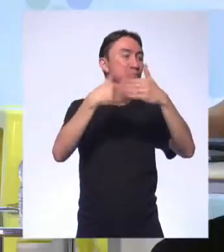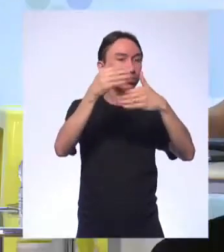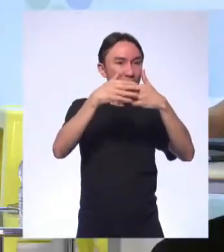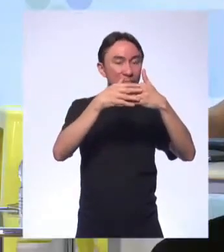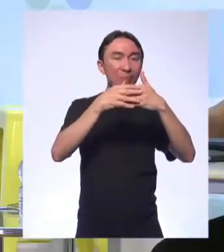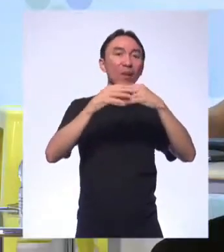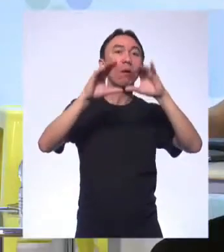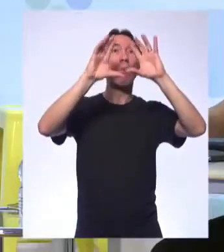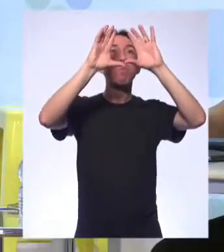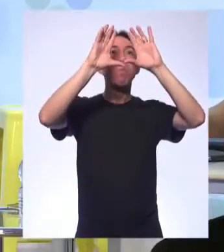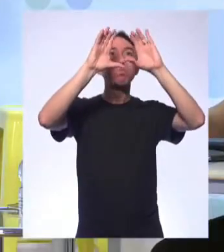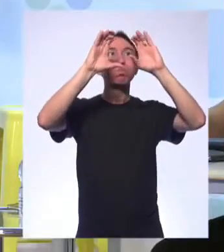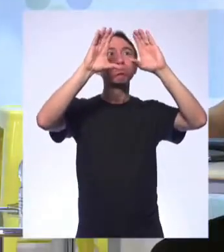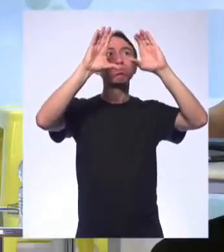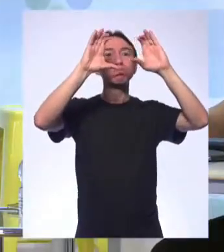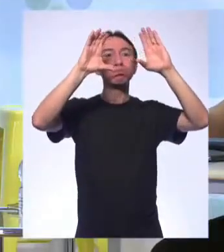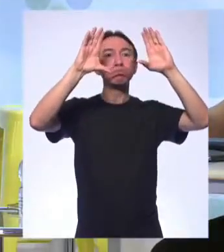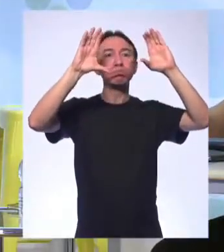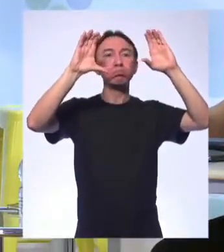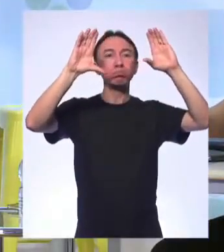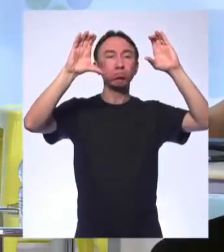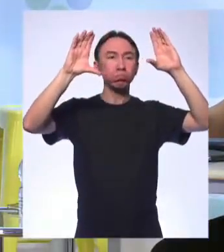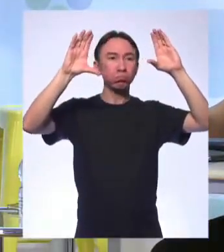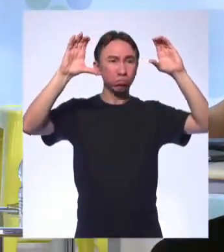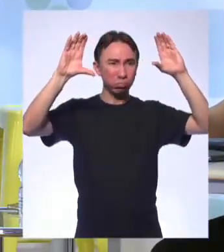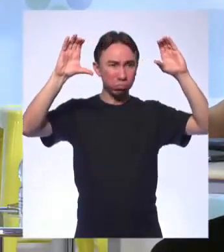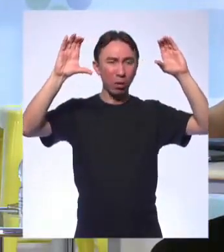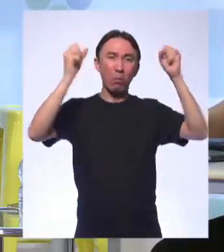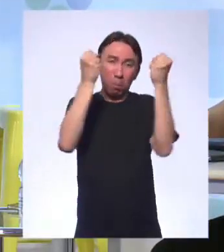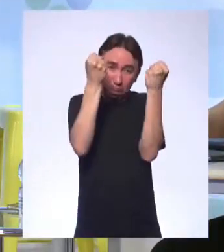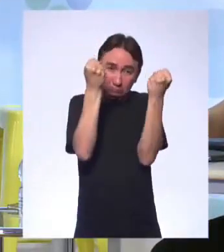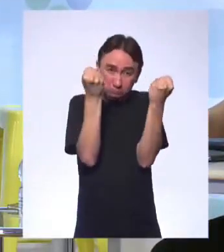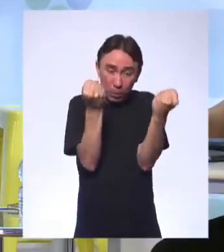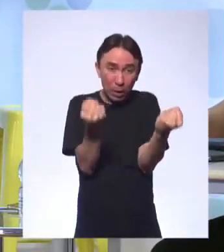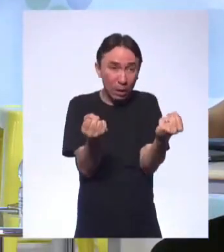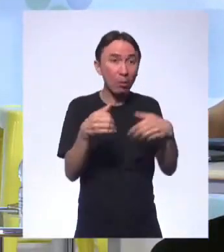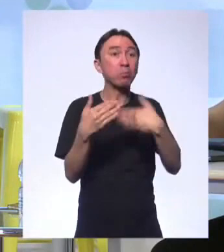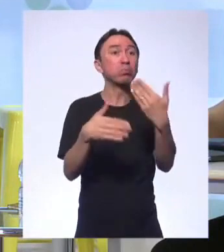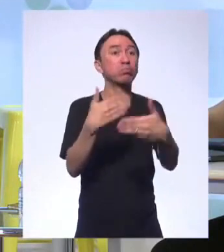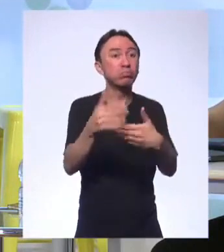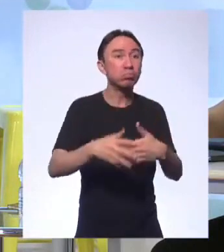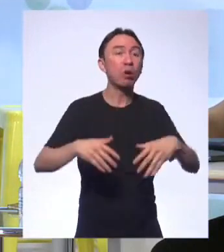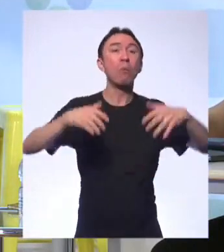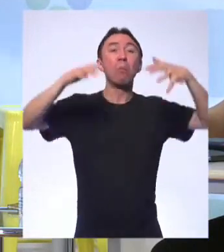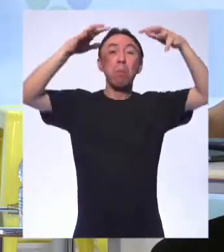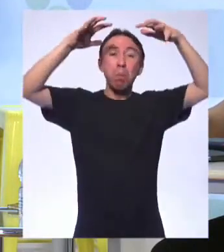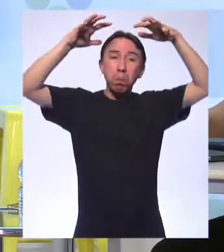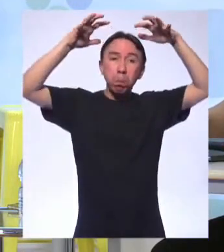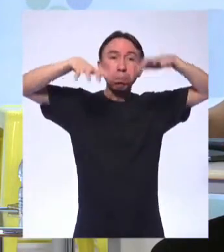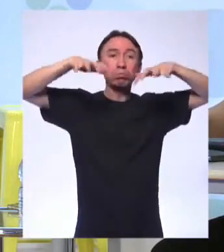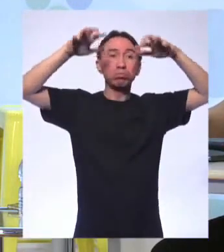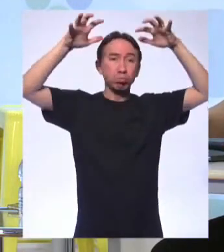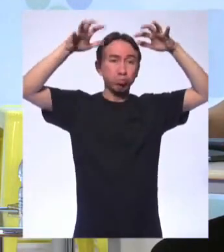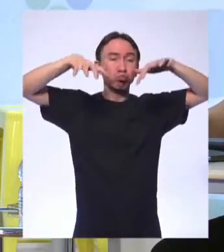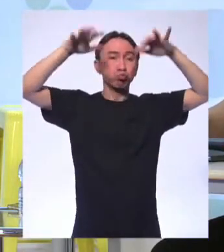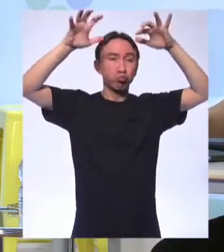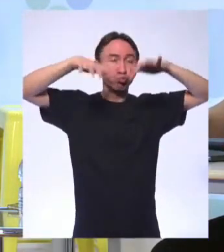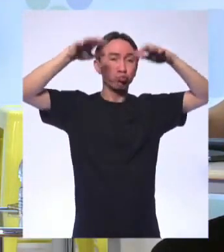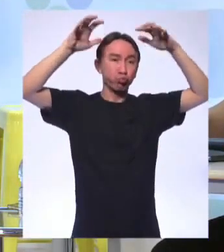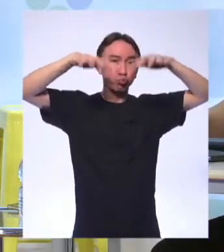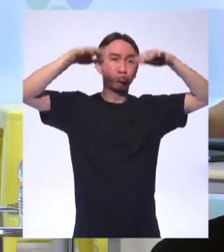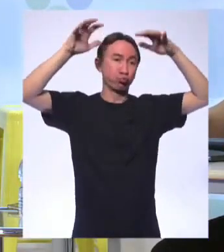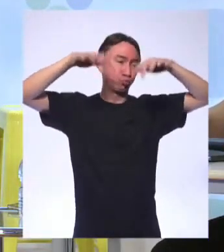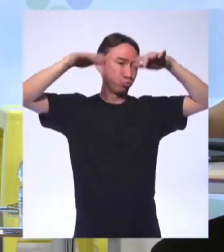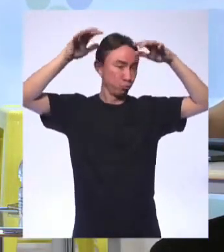e essas nuvens elas vão ficando pesadas e com o passar do tempo ela se precipita e cai essa água em forma